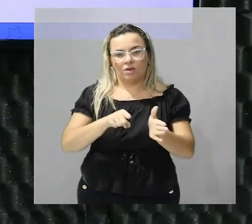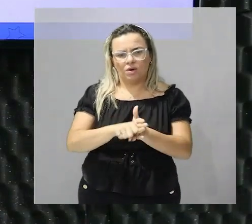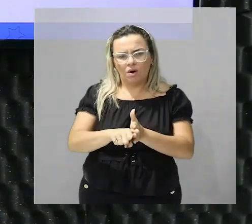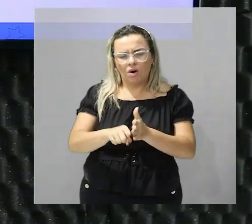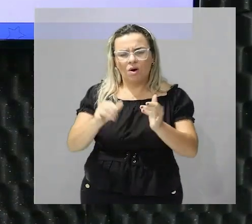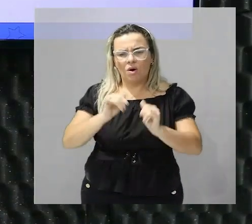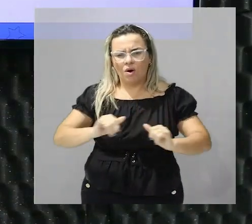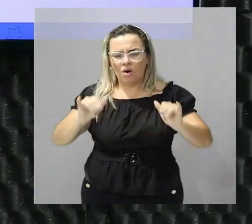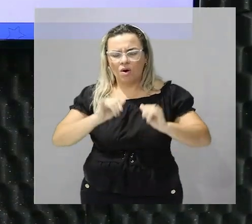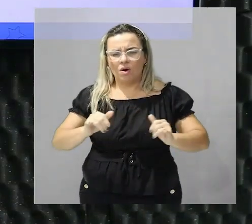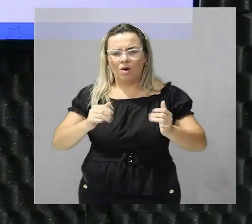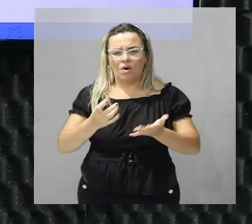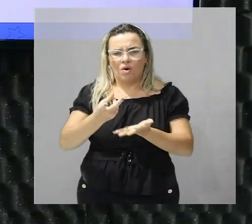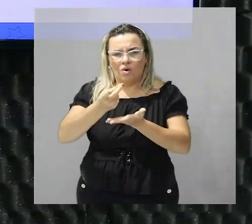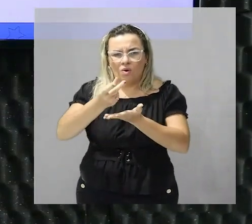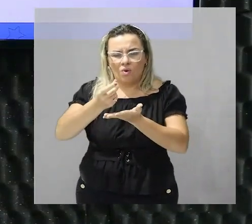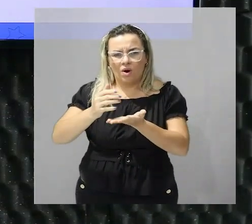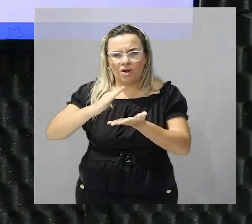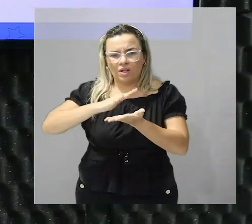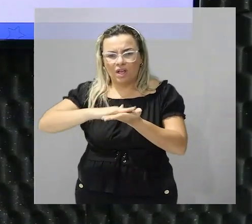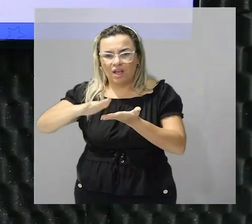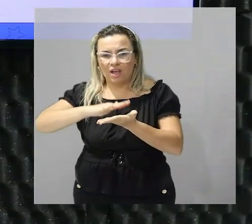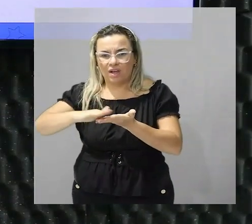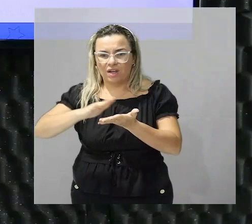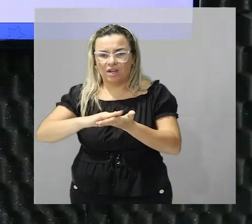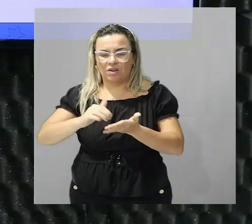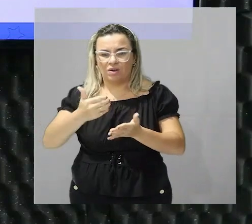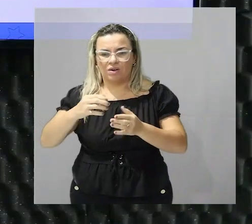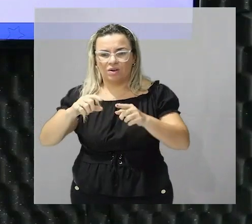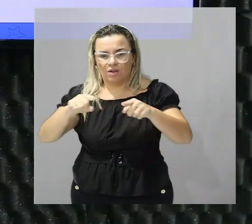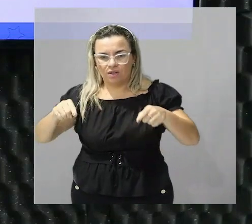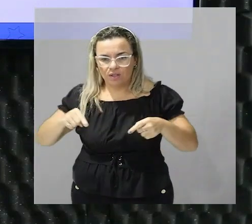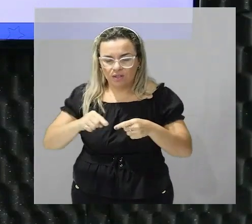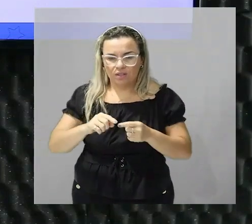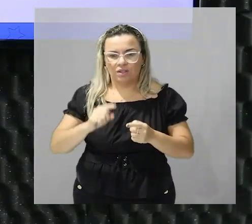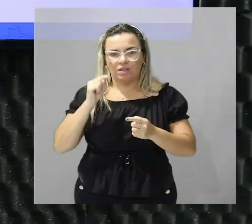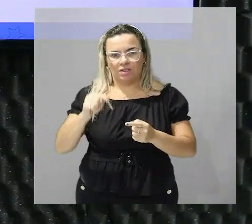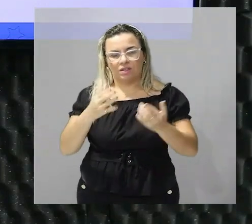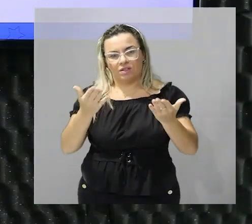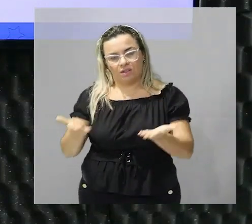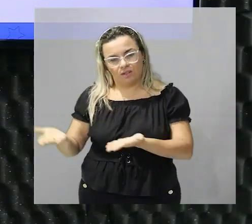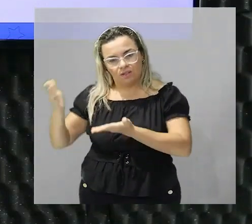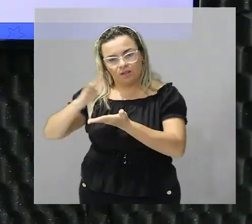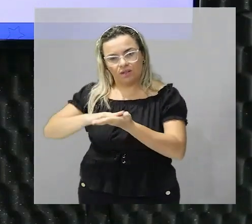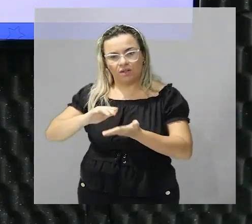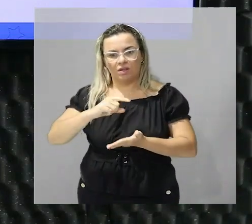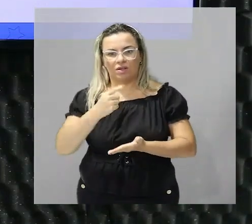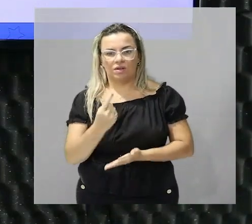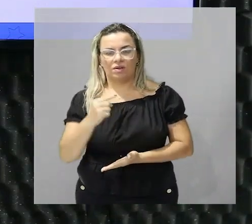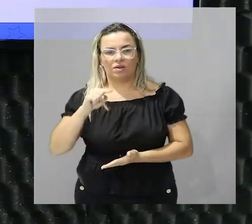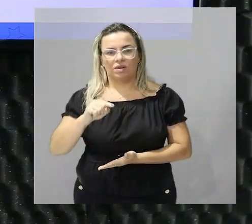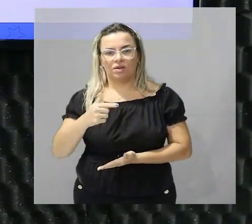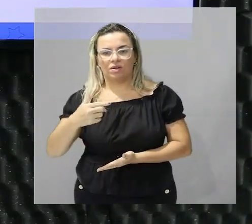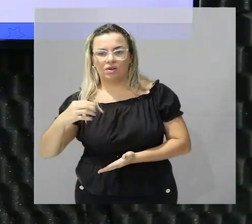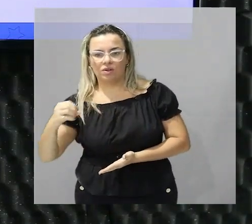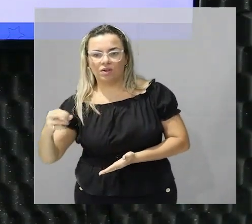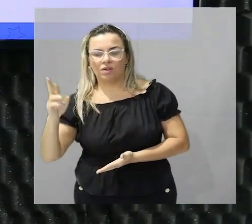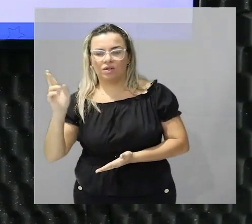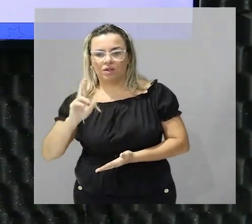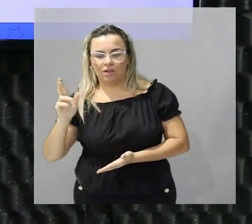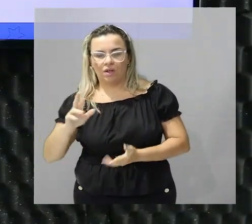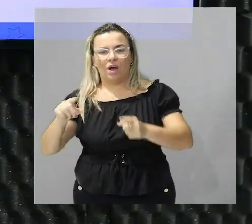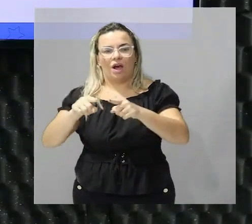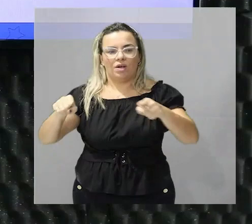quanto é gasto por hectare. Nesse caso, é gasto 1.200 reais por hectare. Então,